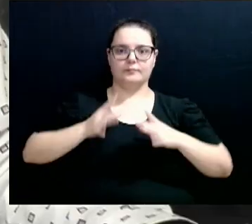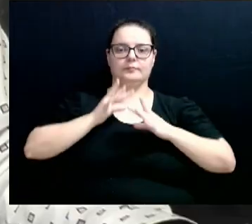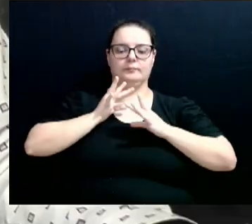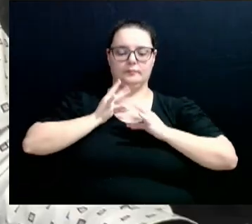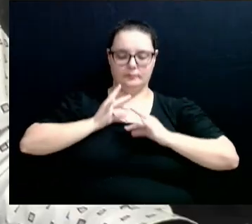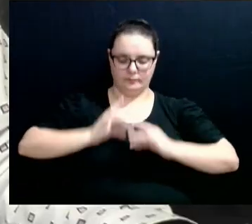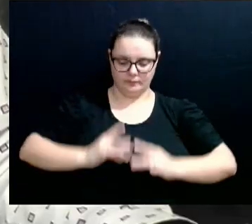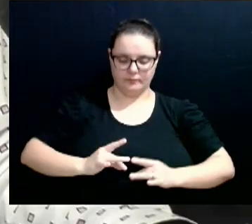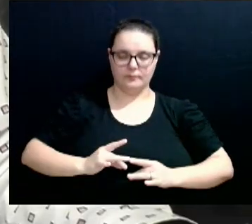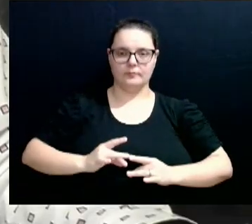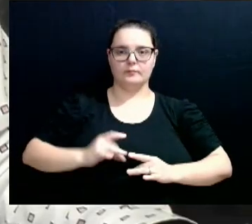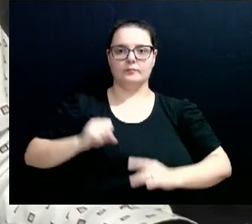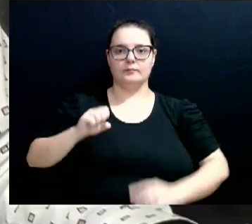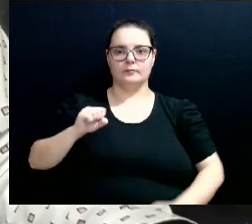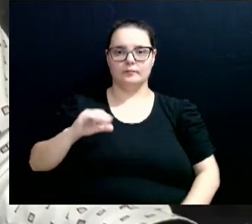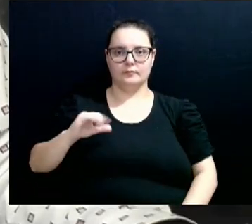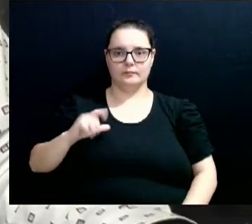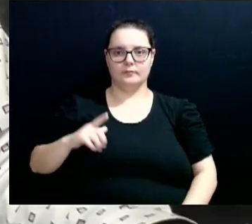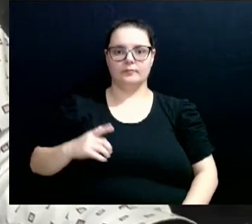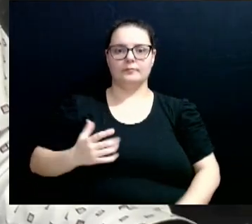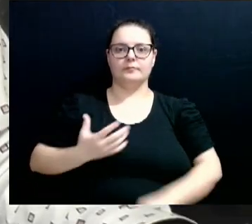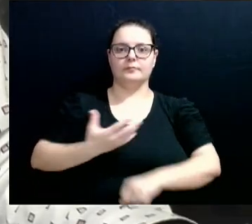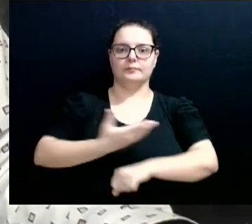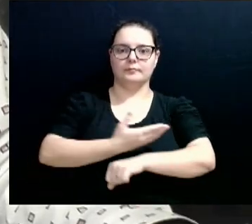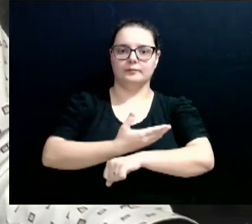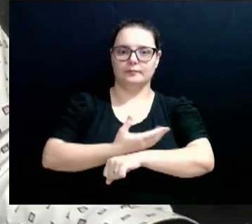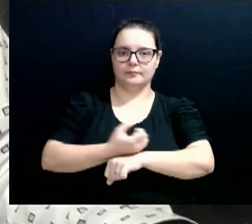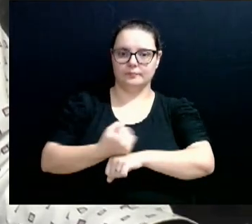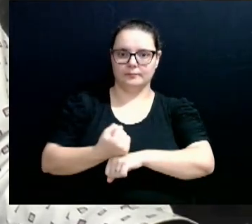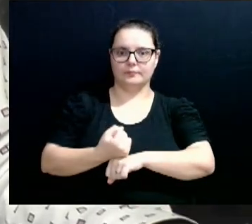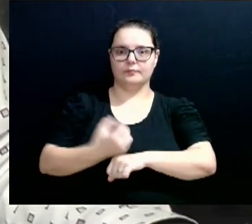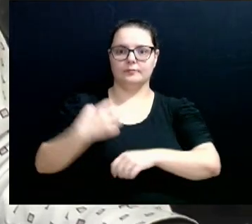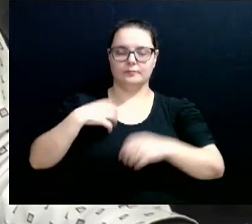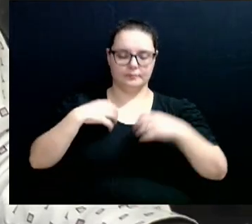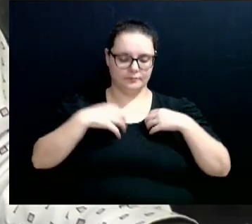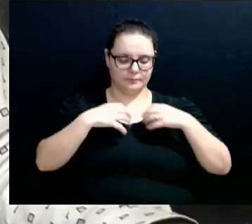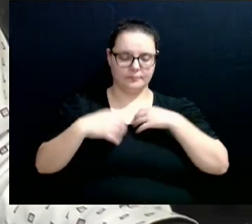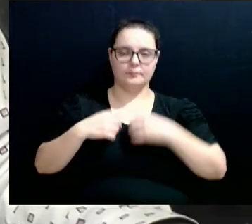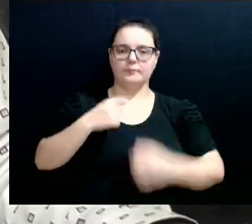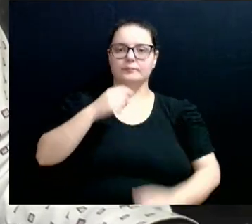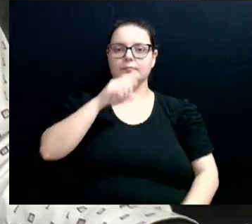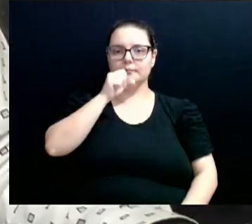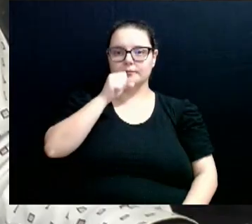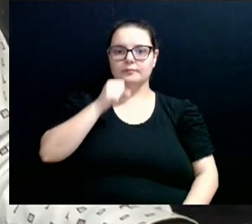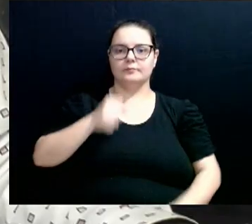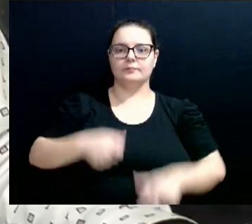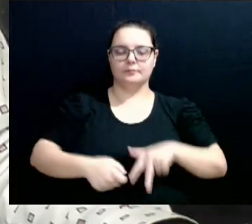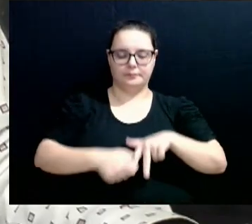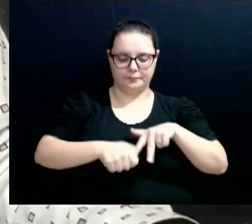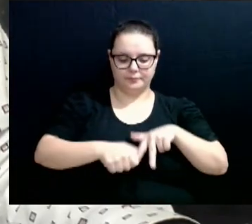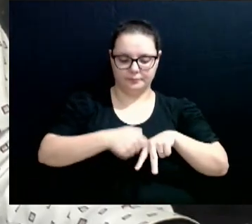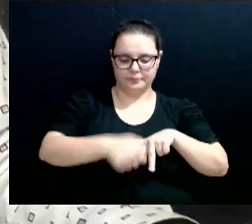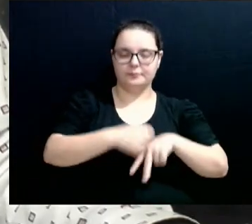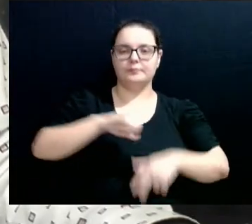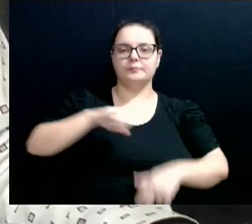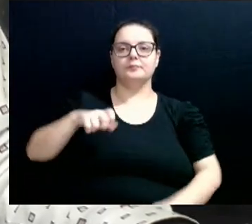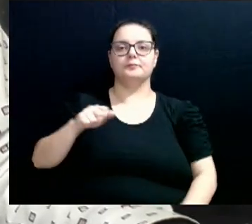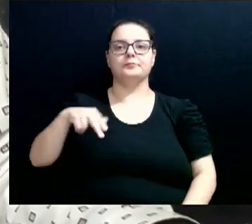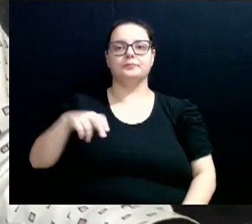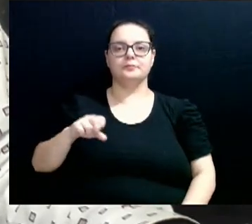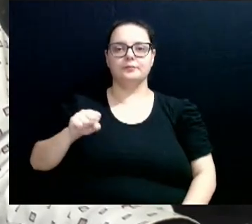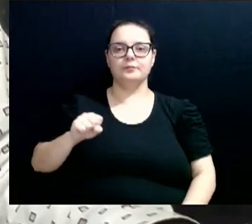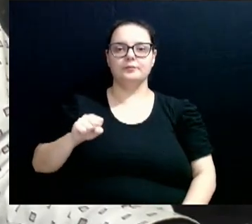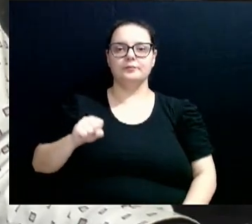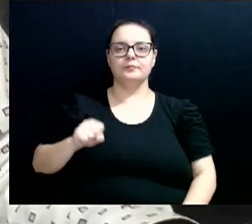social branca com detalhes em laranja e uma calça jeans azul. No episódio de